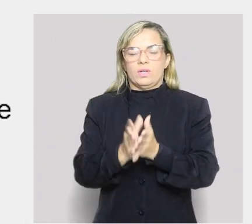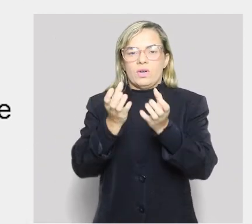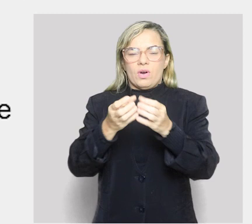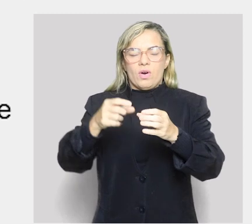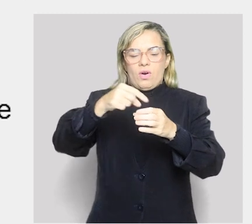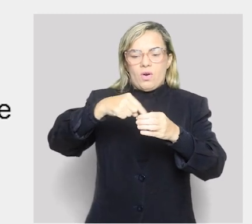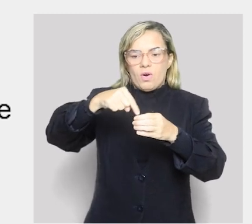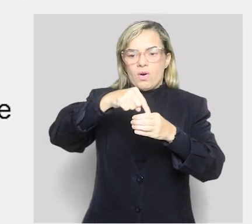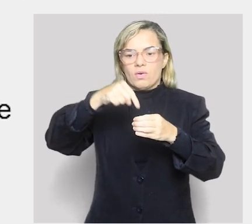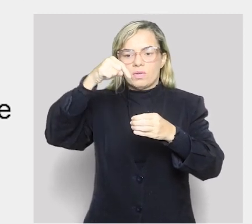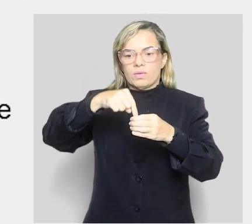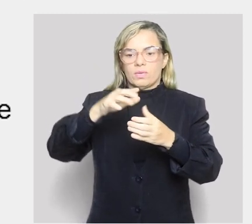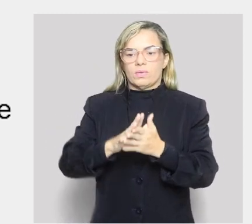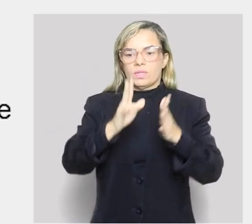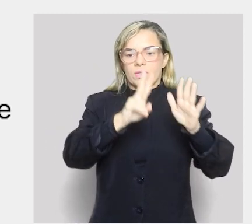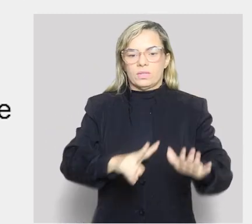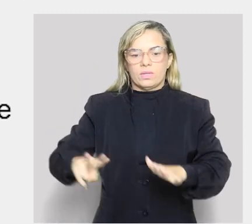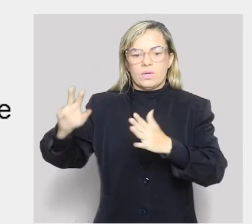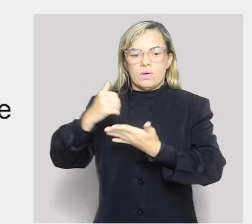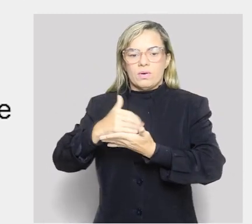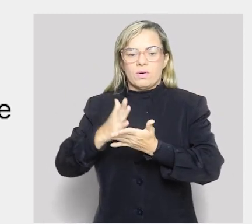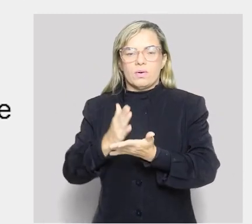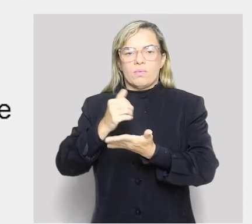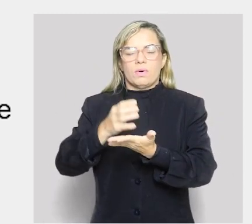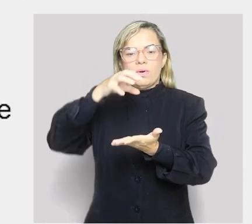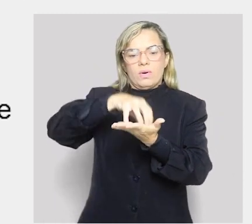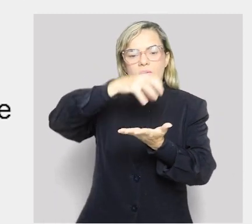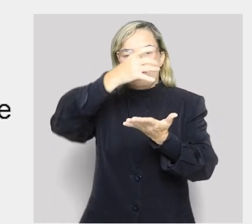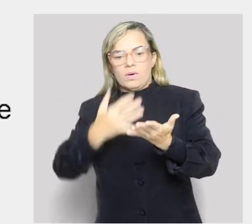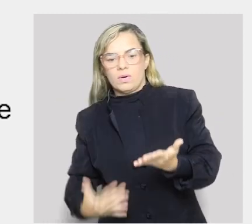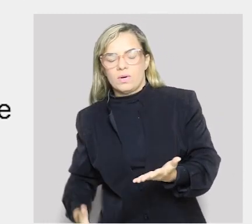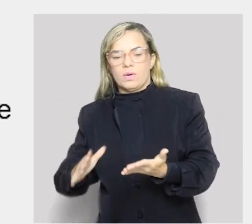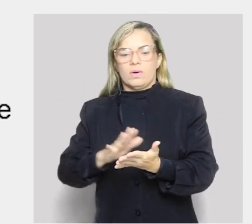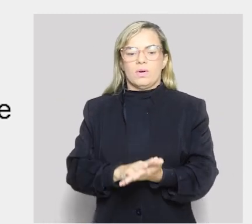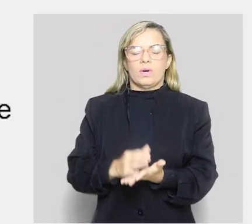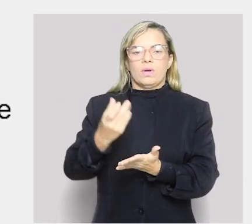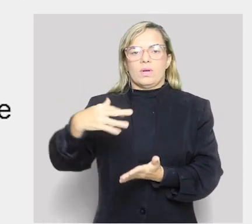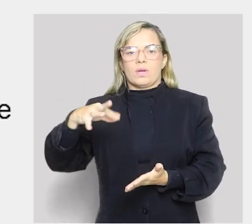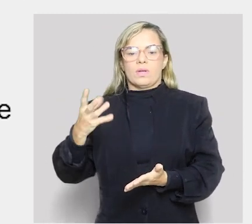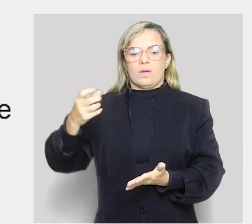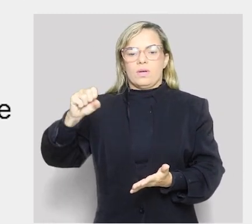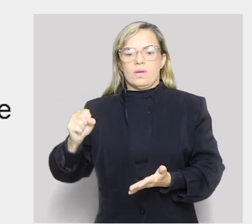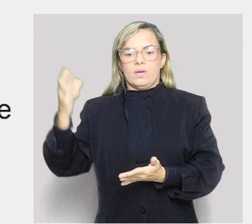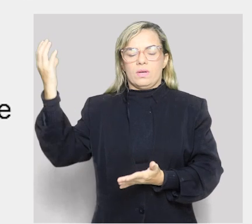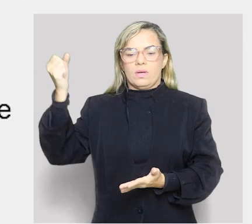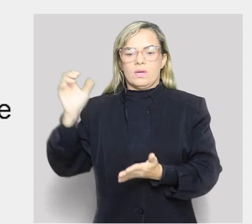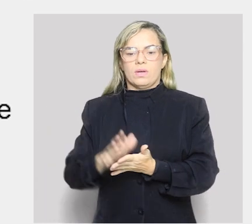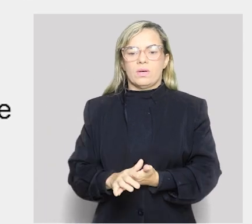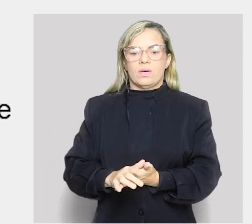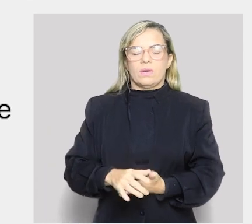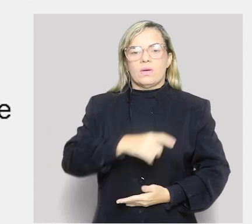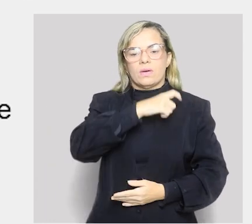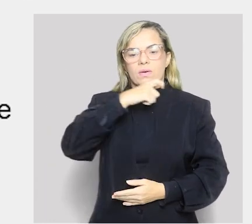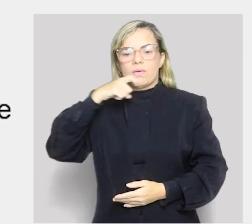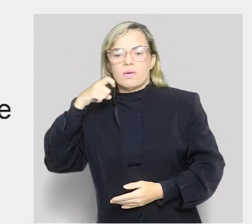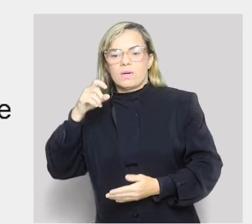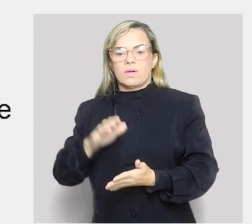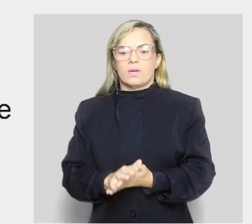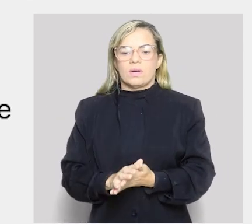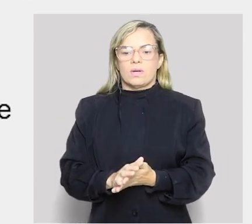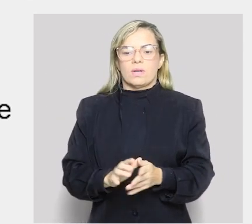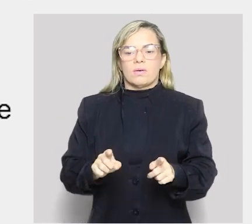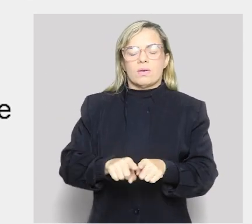contêm ovos, que a gente às vezes não come o ovo, mas come o que é feito do ovo, né? Faça menos fritura e